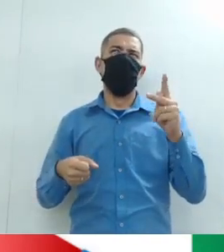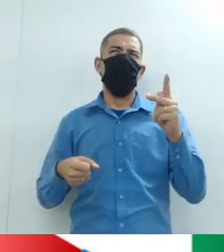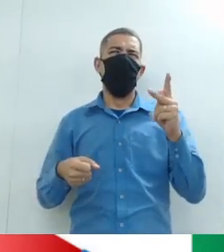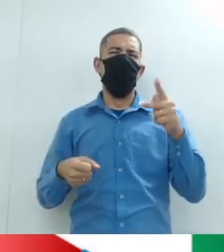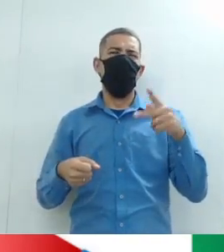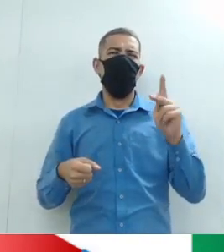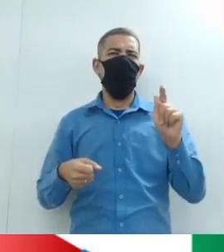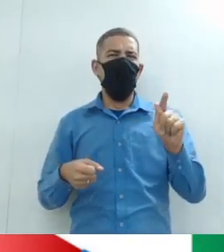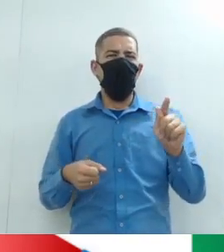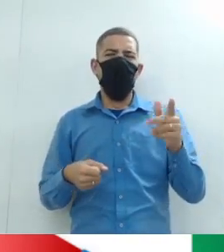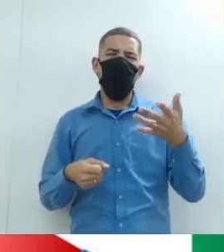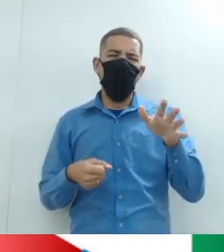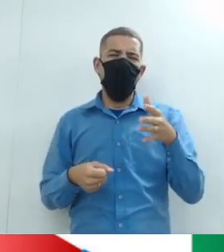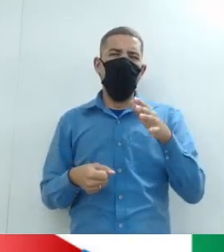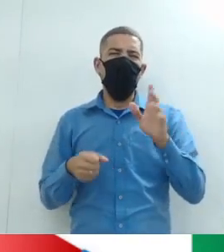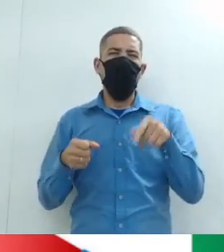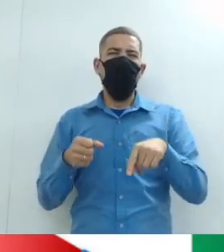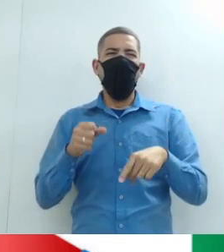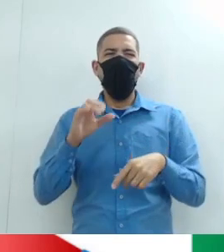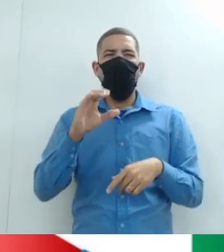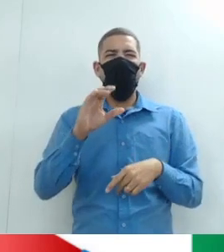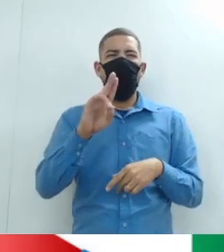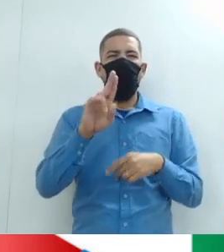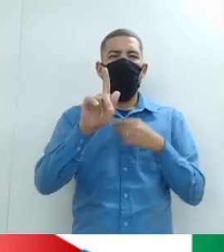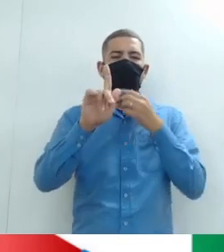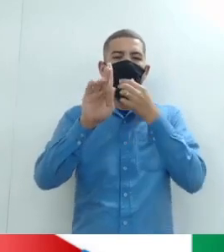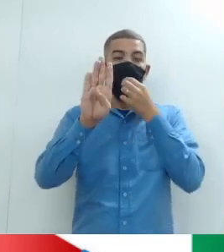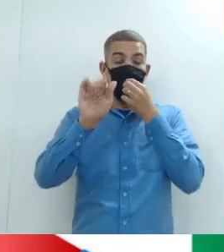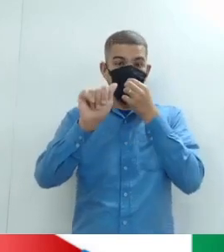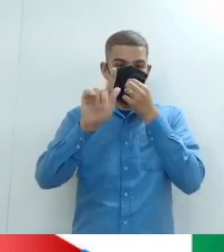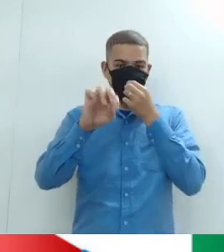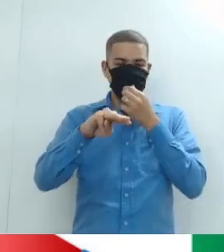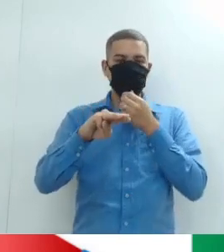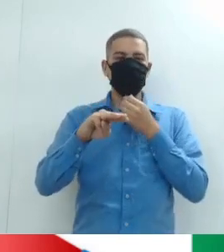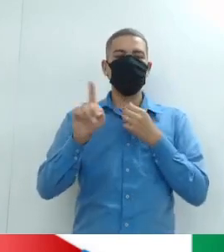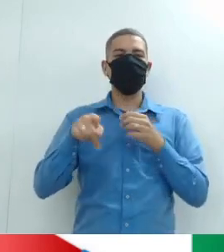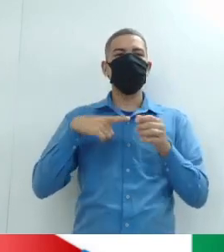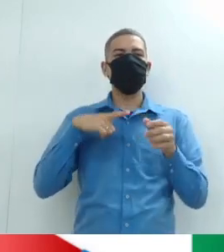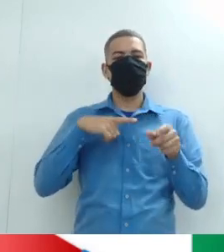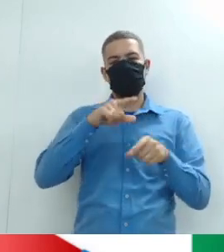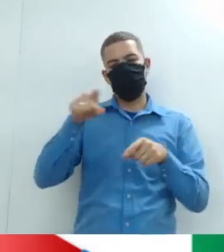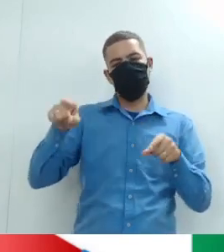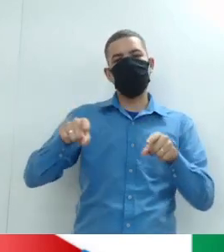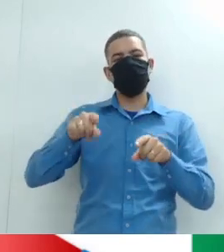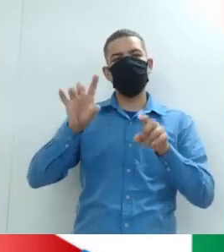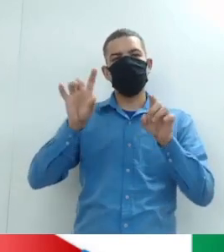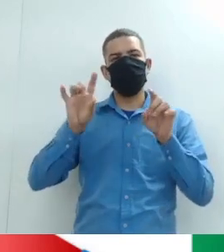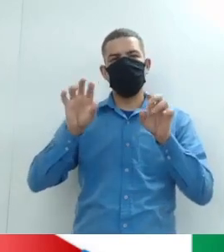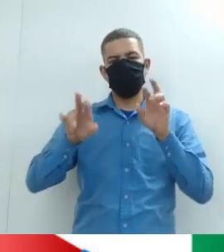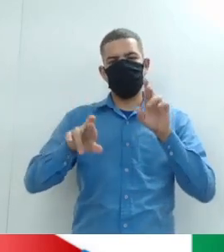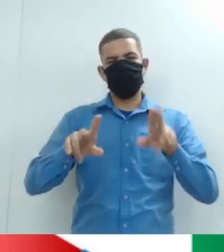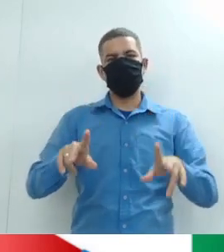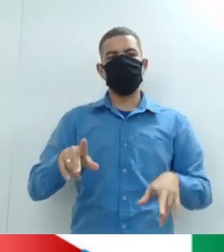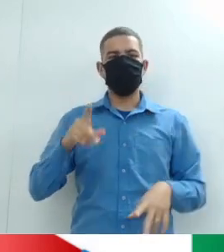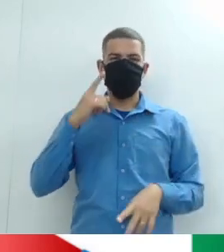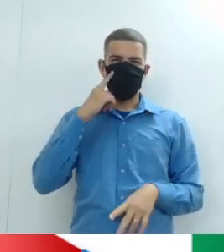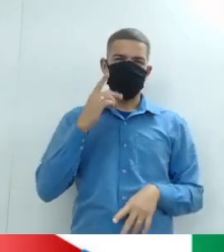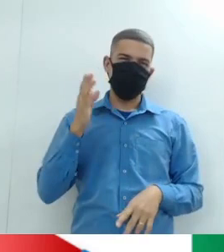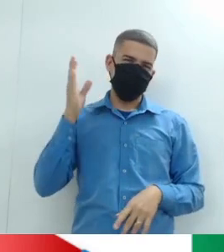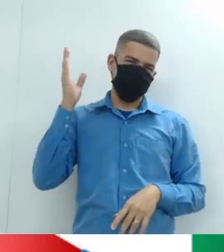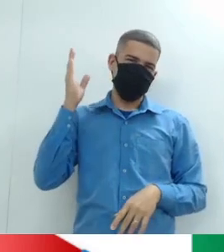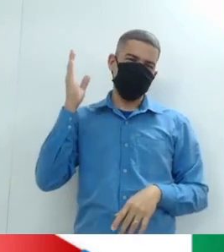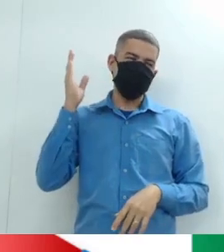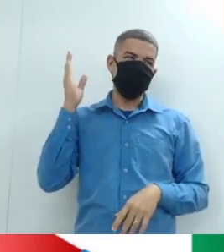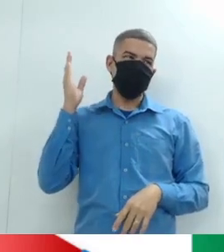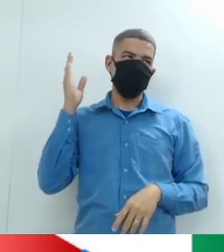isso chama-se cubagem, é a ciência que estuda essas especificidades, tá bom? Quer saber mais? Aponta a câmera do